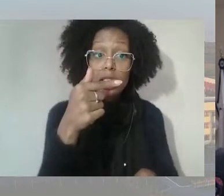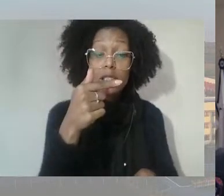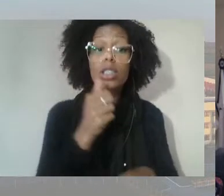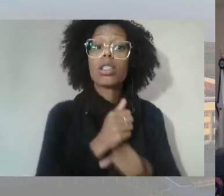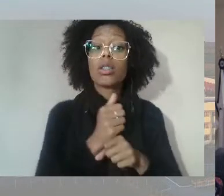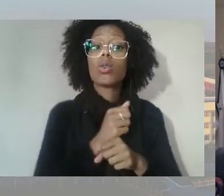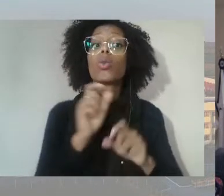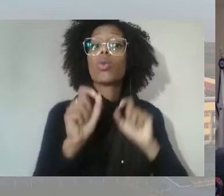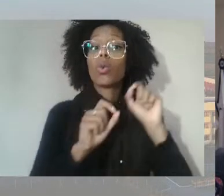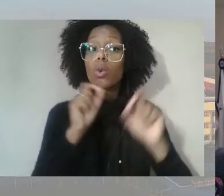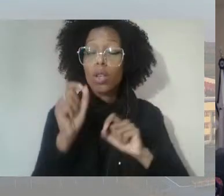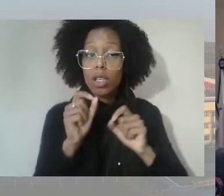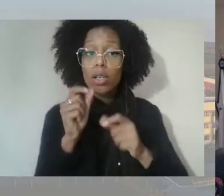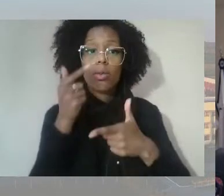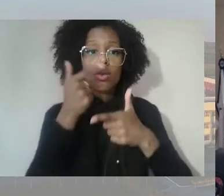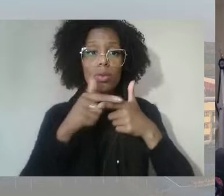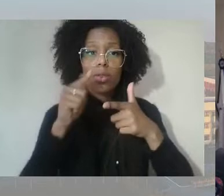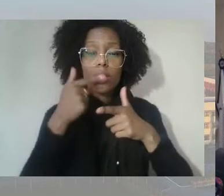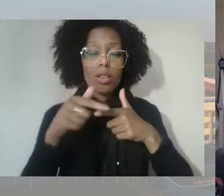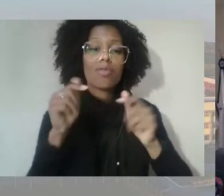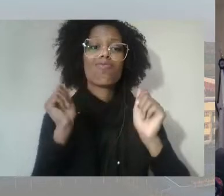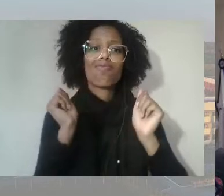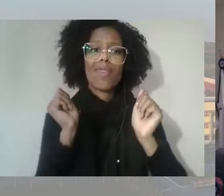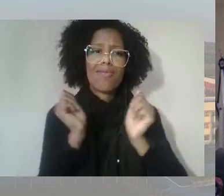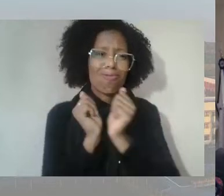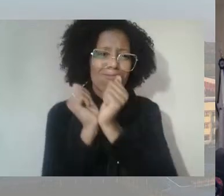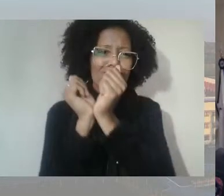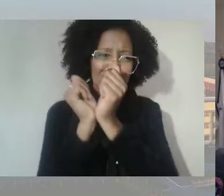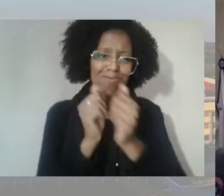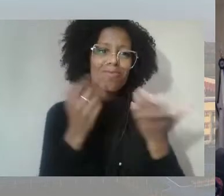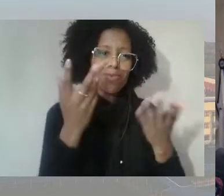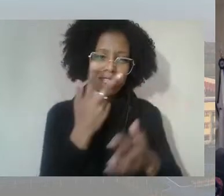sobre escravização. Então,